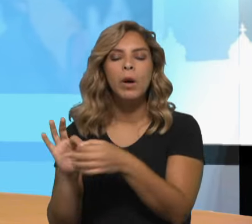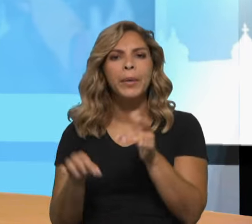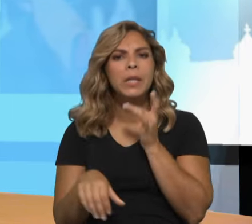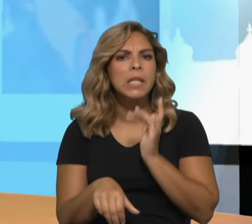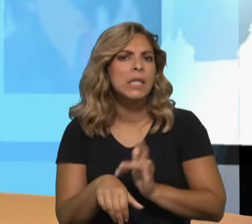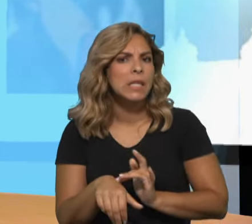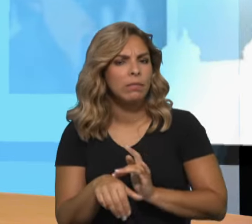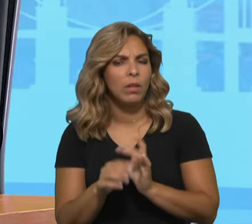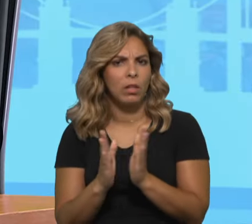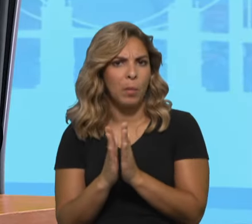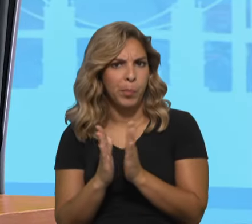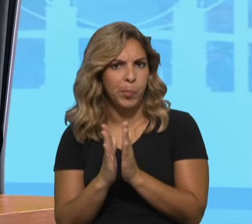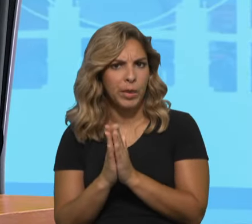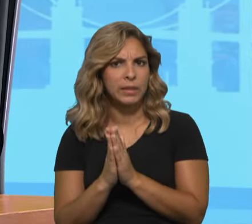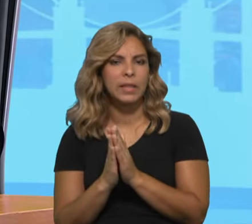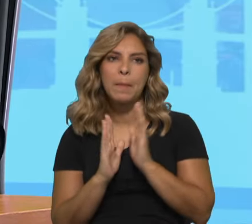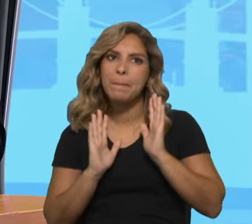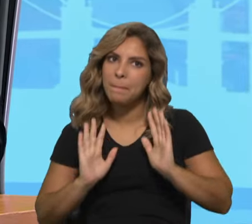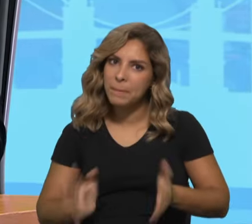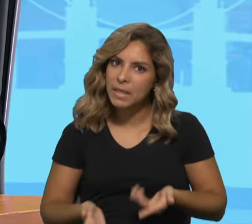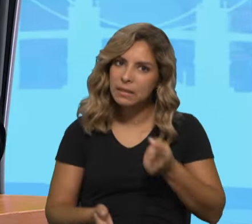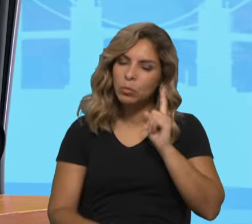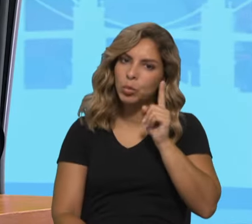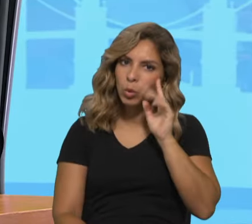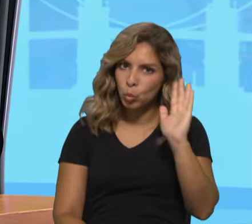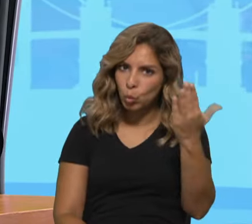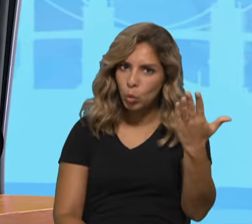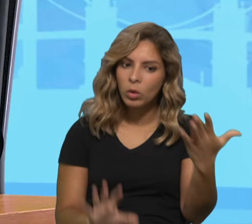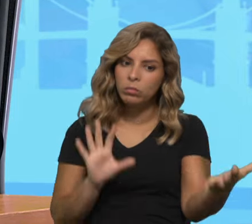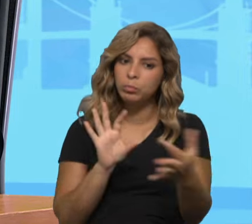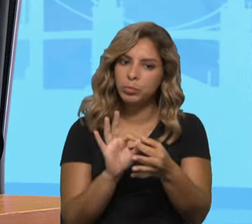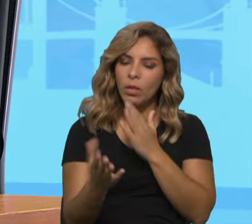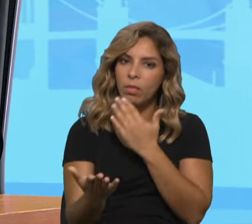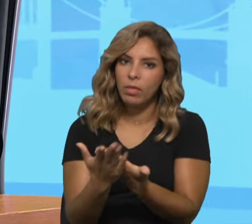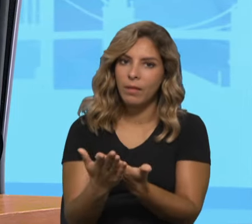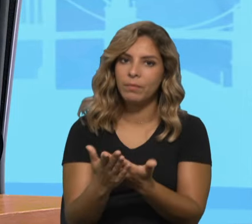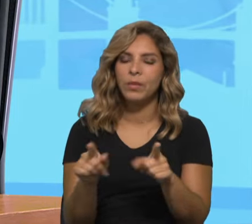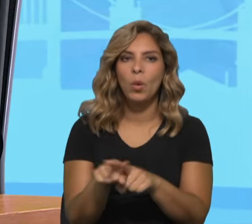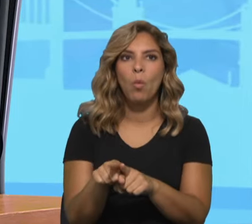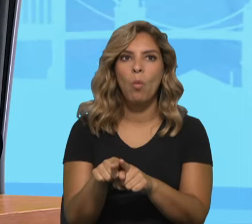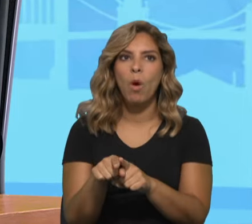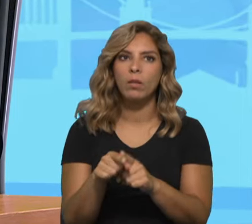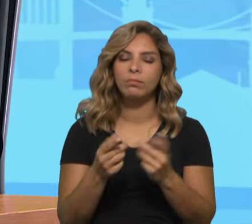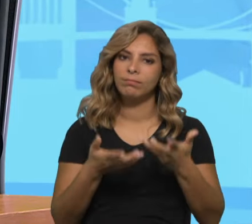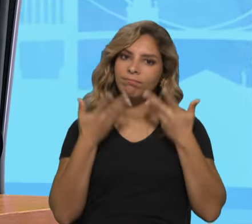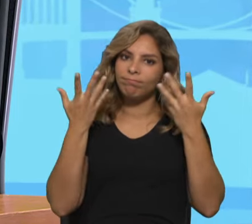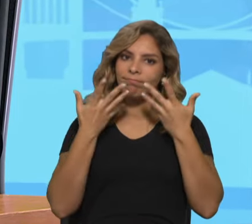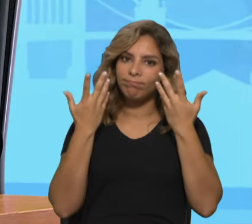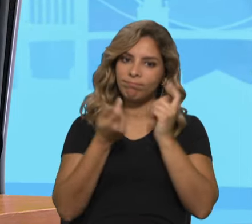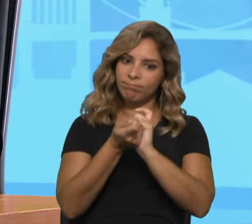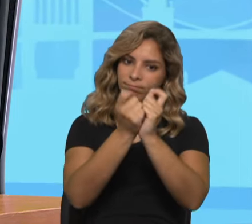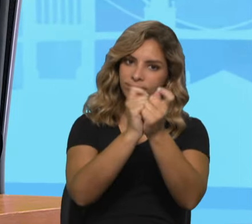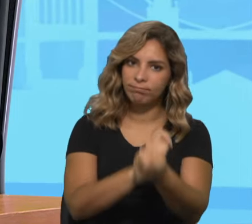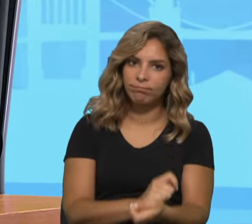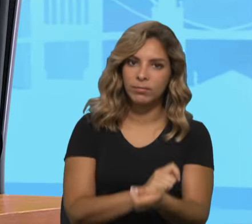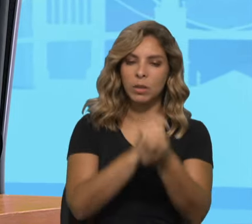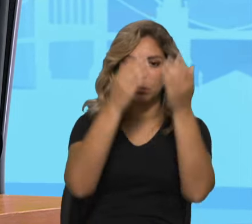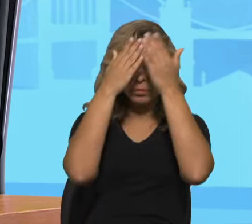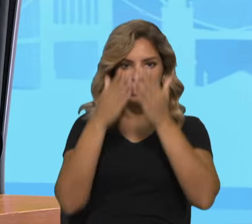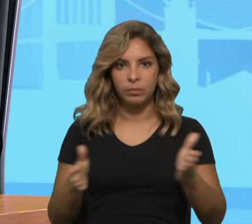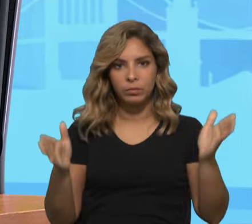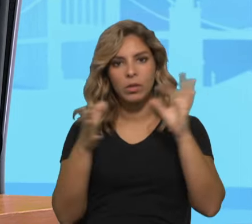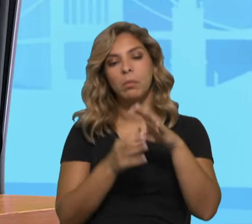é também essencial para dar saúde, digamos, a qualquer regime democrático, também